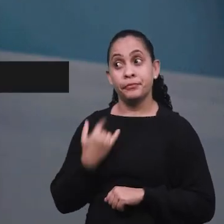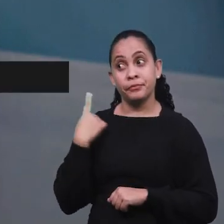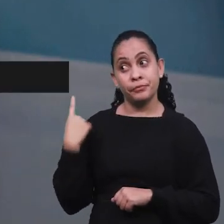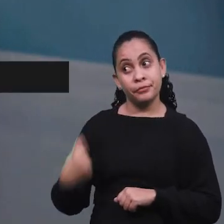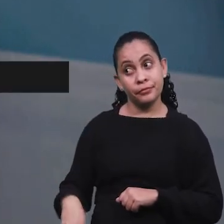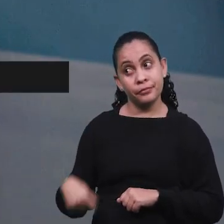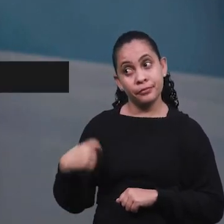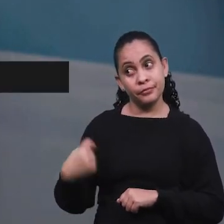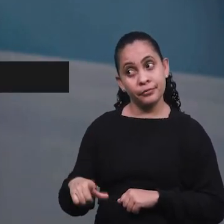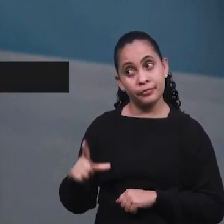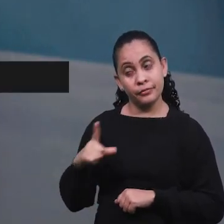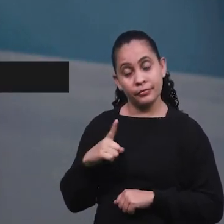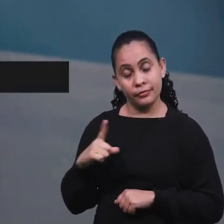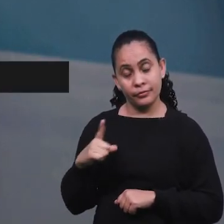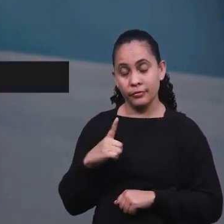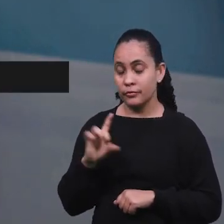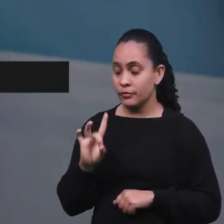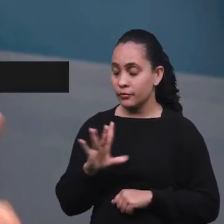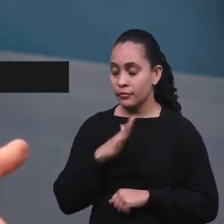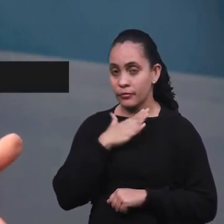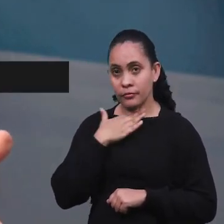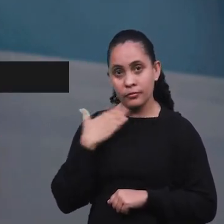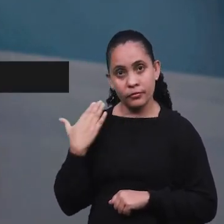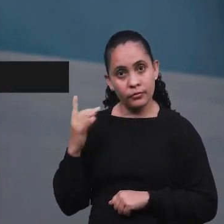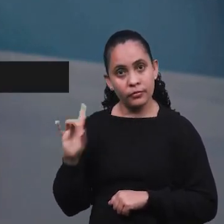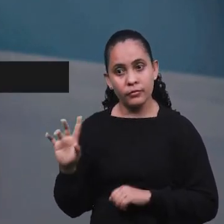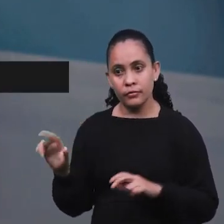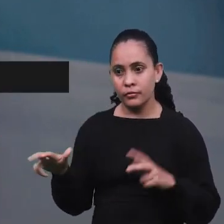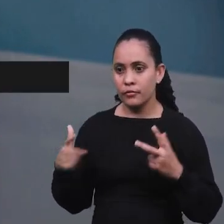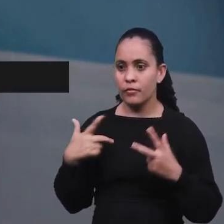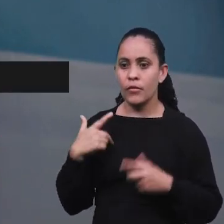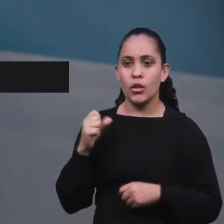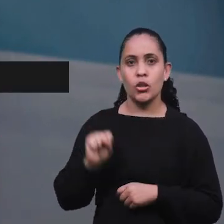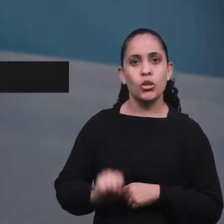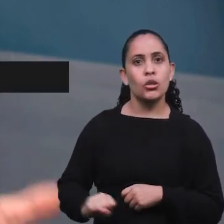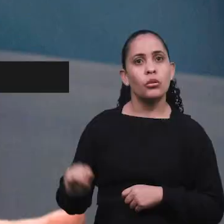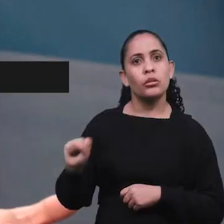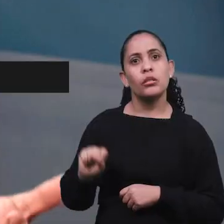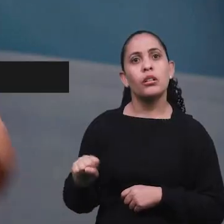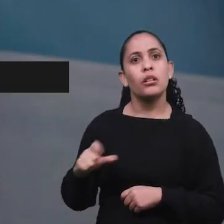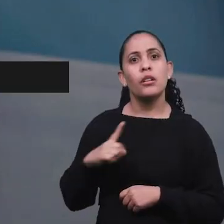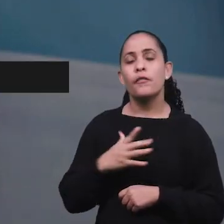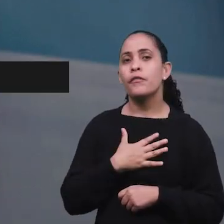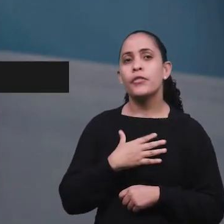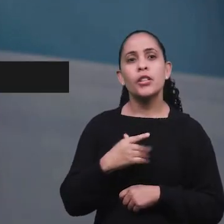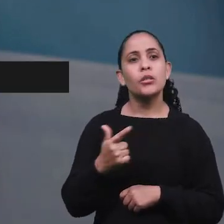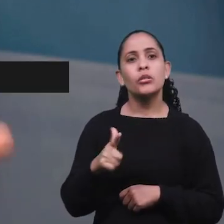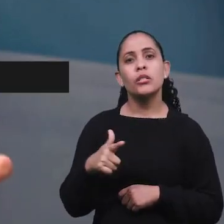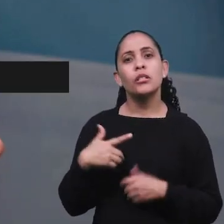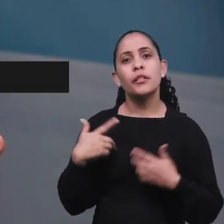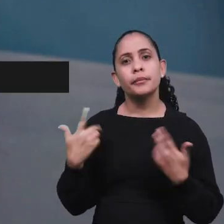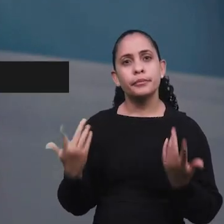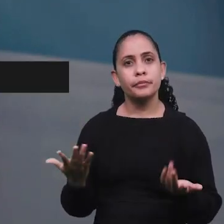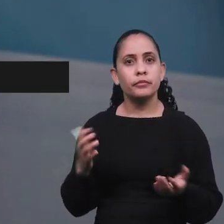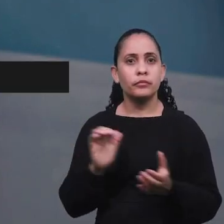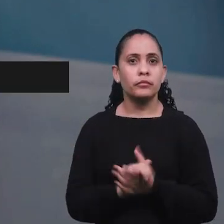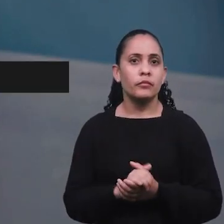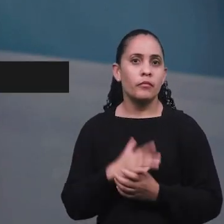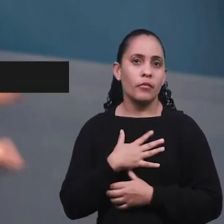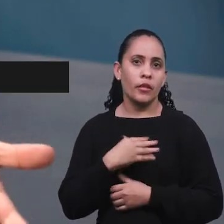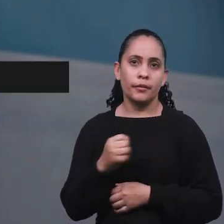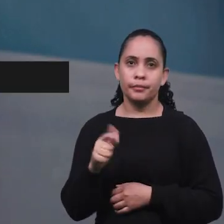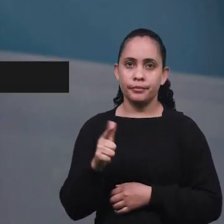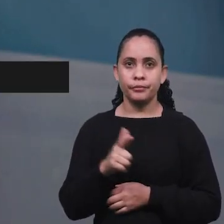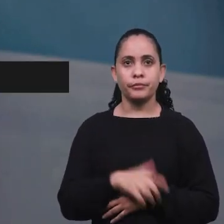ter um seguro de vida, e não é só para a morte. Você pode estar nos assistindo, eu sou solteiro, não tenho filhos,